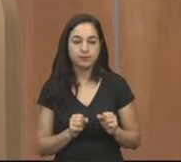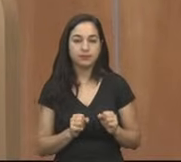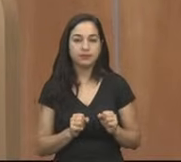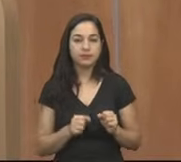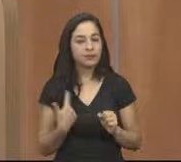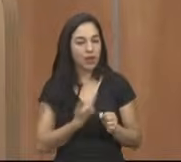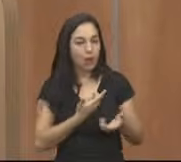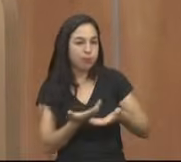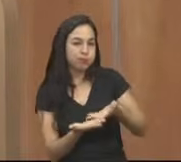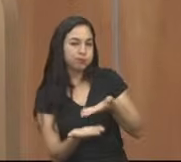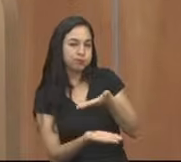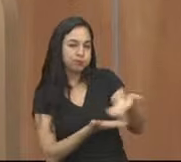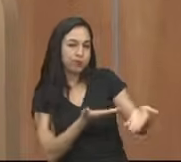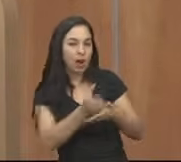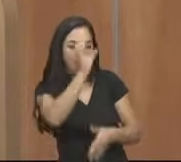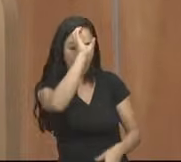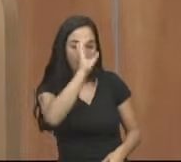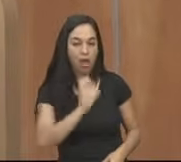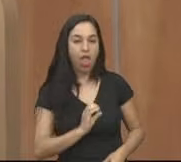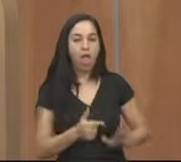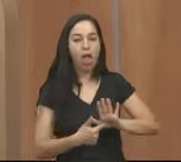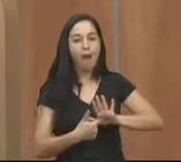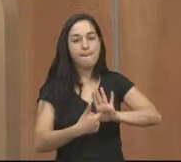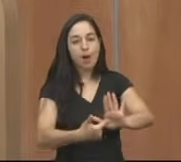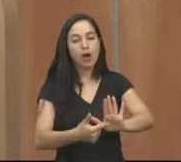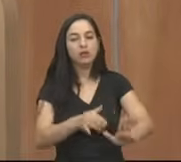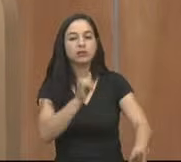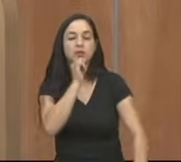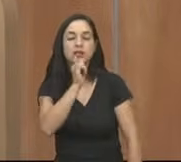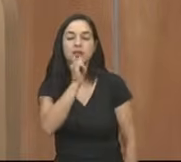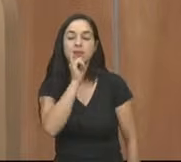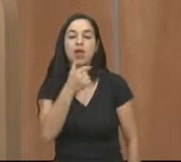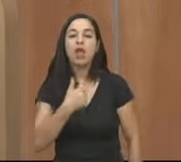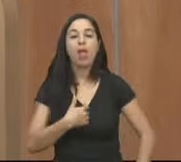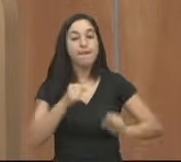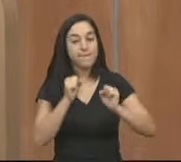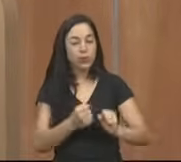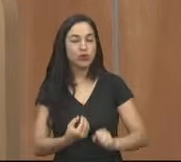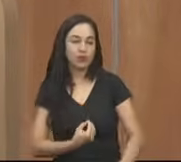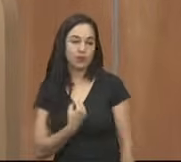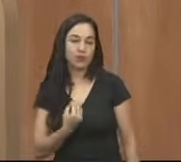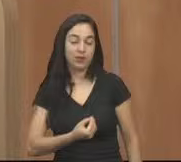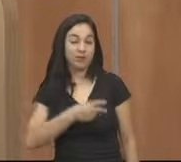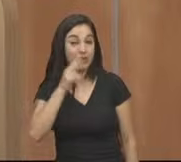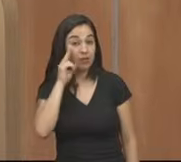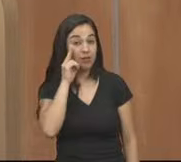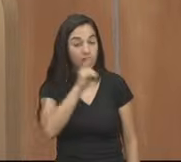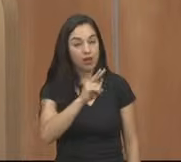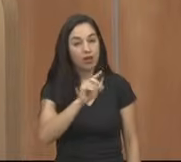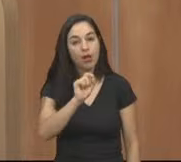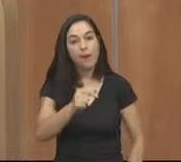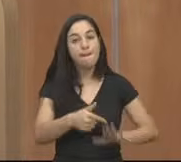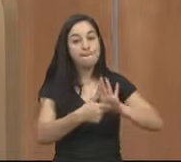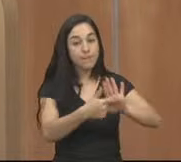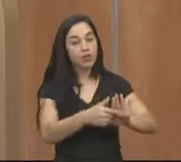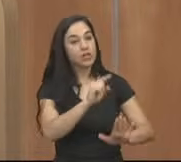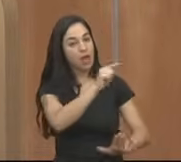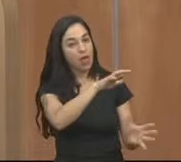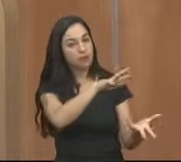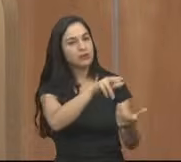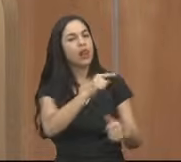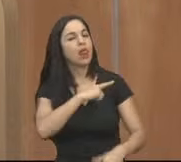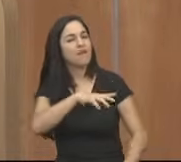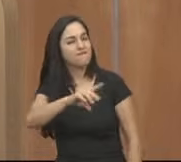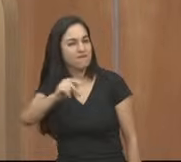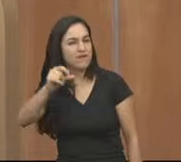cidadão. E eu vou trazer exemplos de fora, onde eu pude presenciar isso, viver isso, para mostrar que isso lá fora já funciona há muito